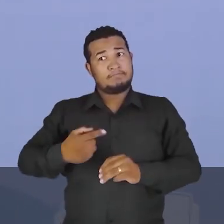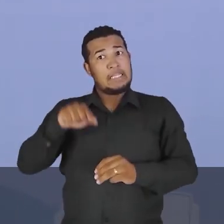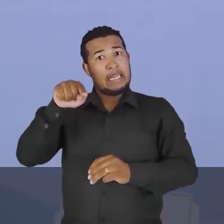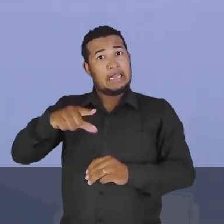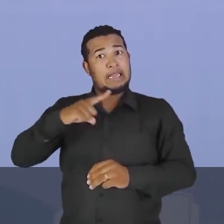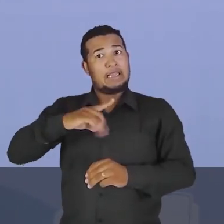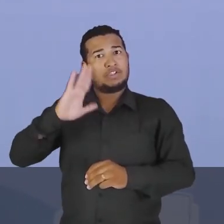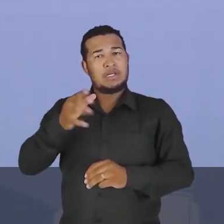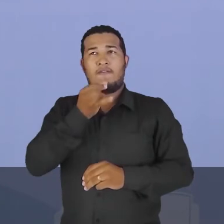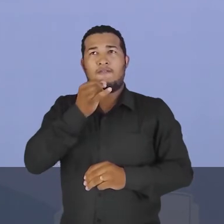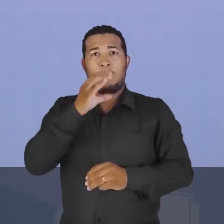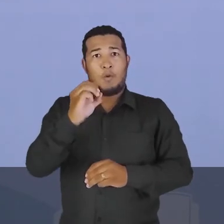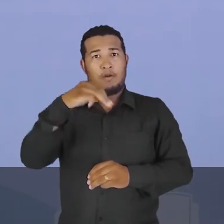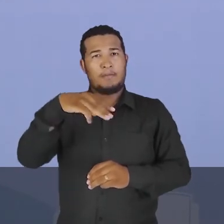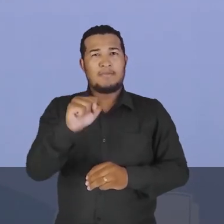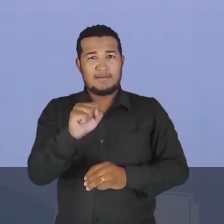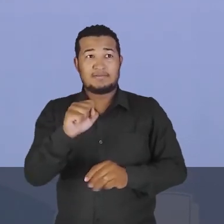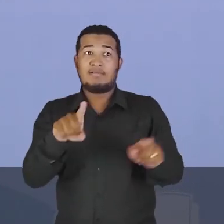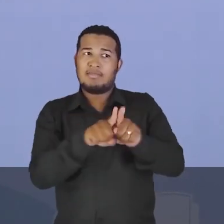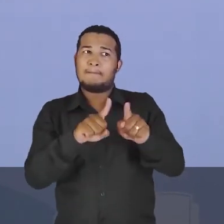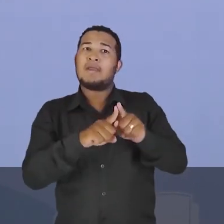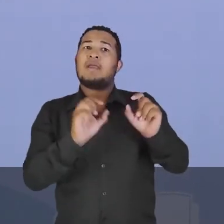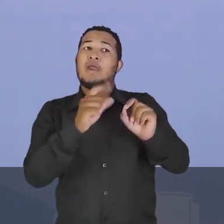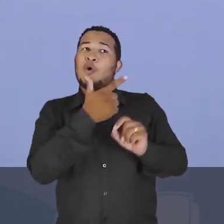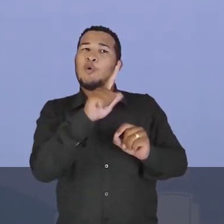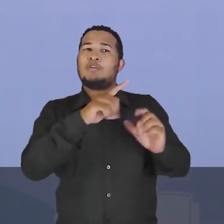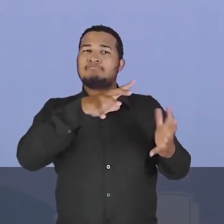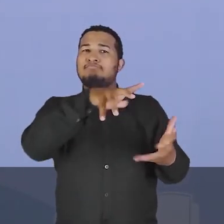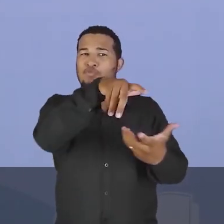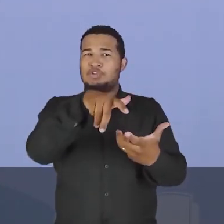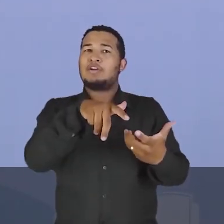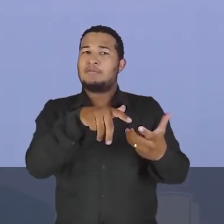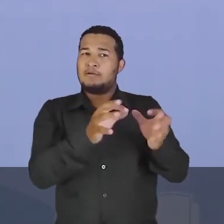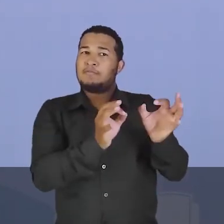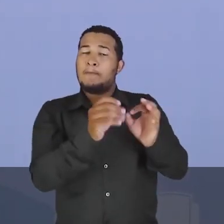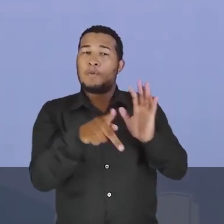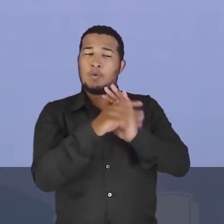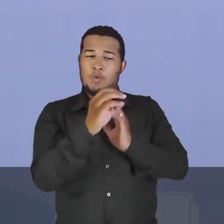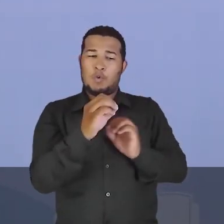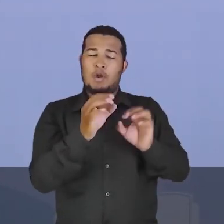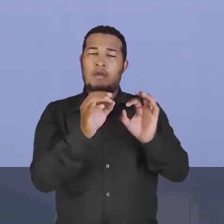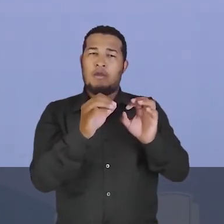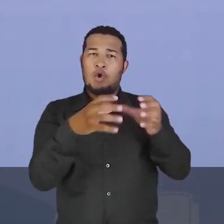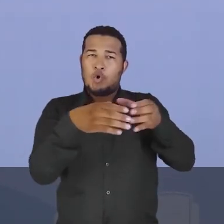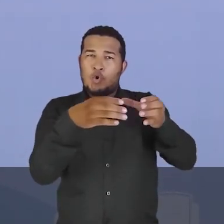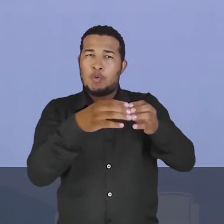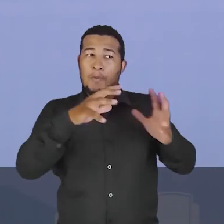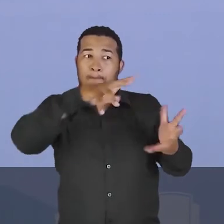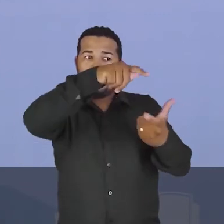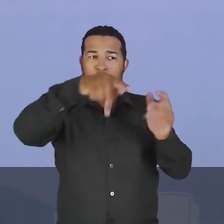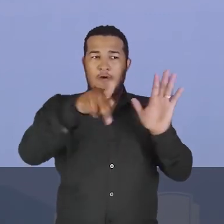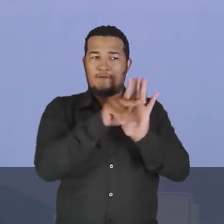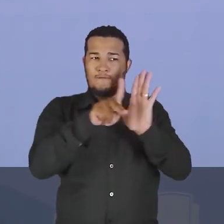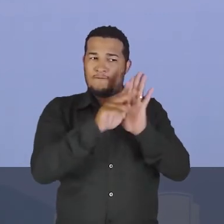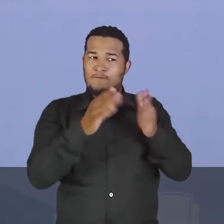a OMS, por exemplo, que é uma outra organização internacional, que é a Organização Mundial da Saúde, que também está tentando